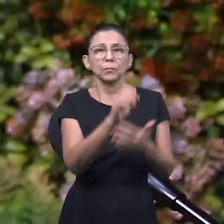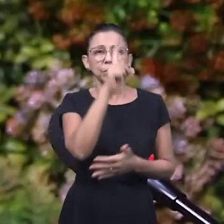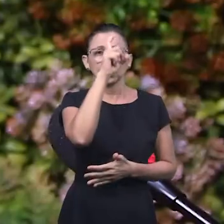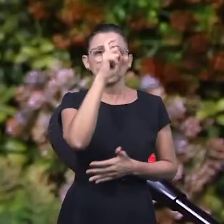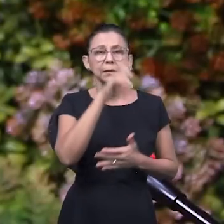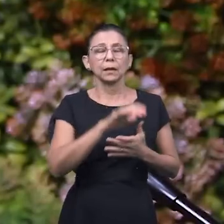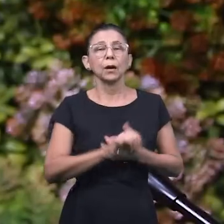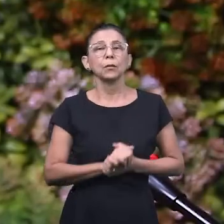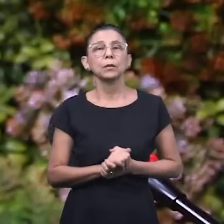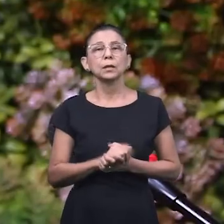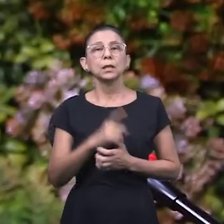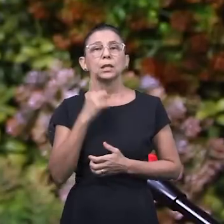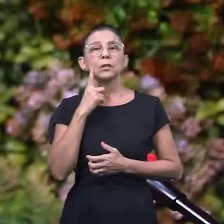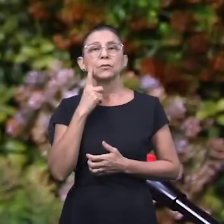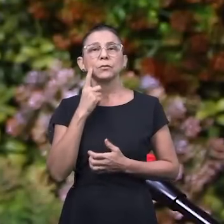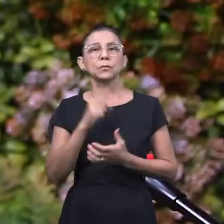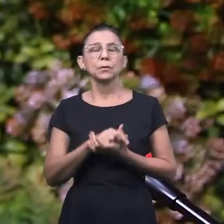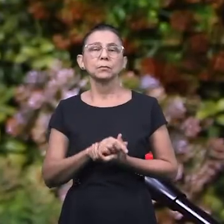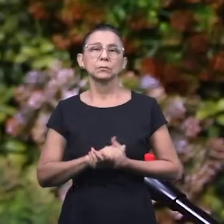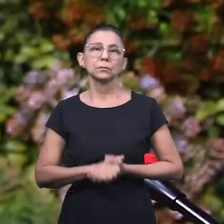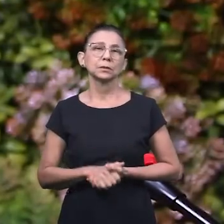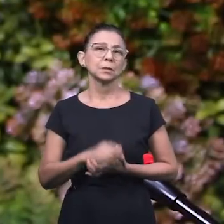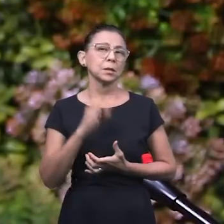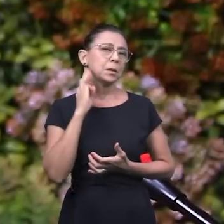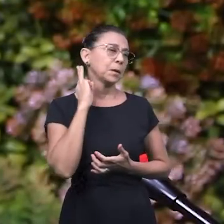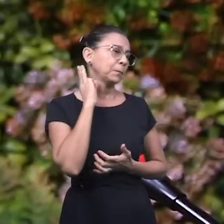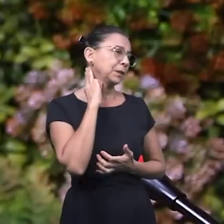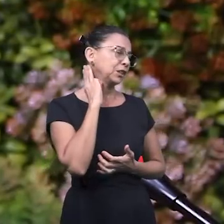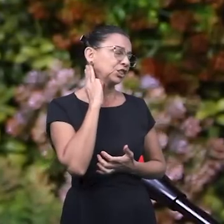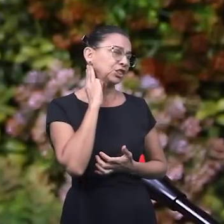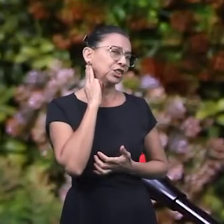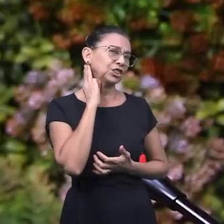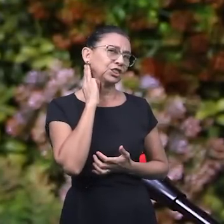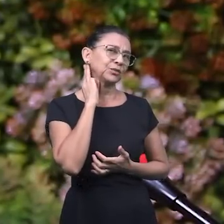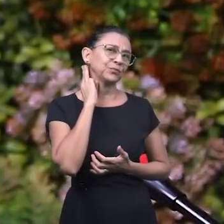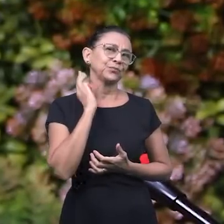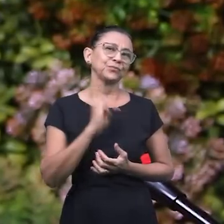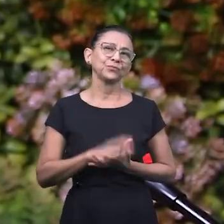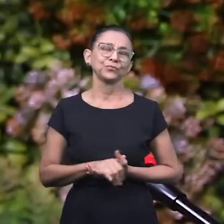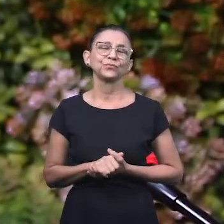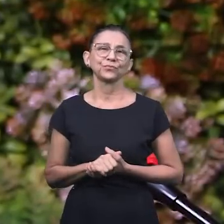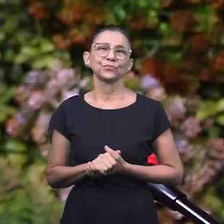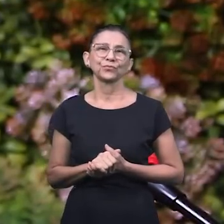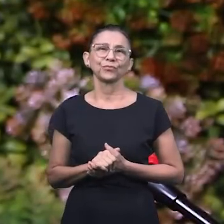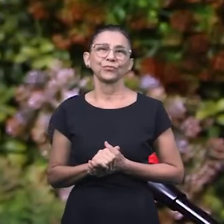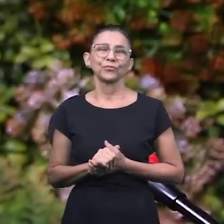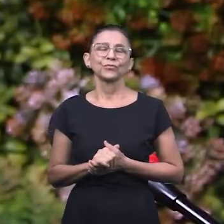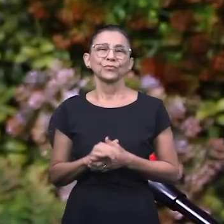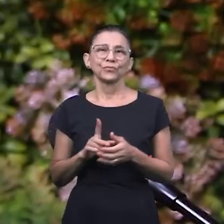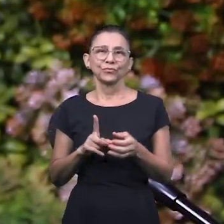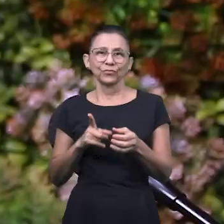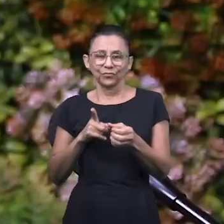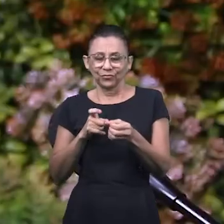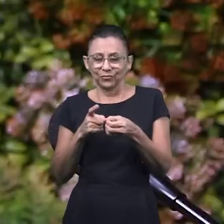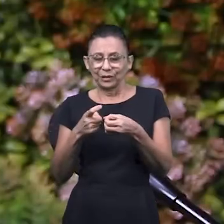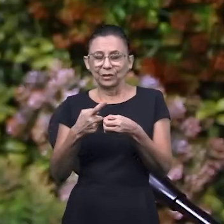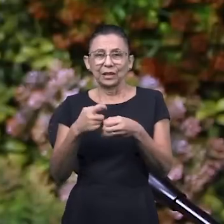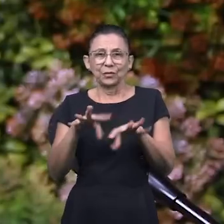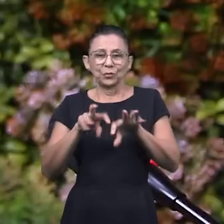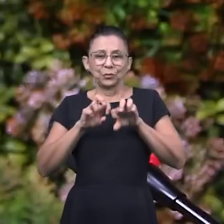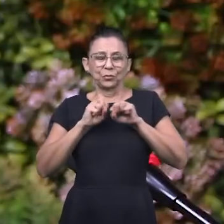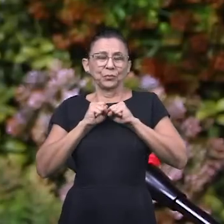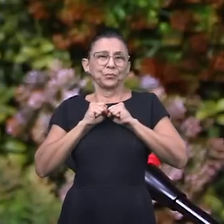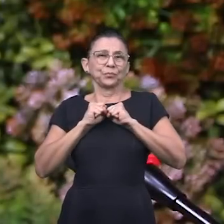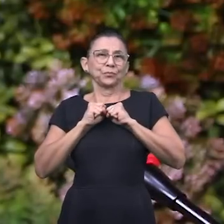foi constatado que ela tinha adquirido meningite bacteriana pós-operatória. Não sabemos ainda se foi pela cânula